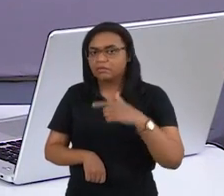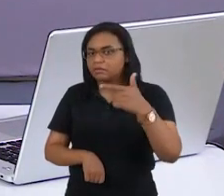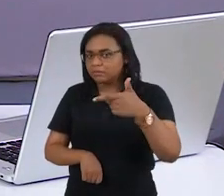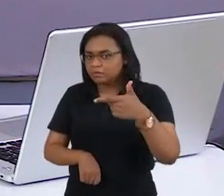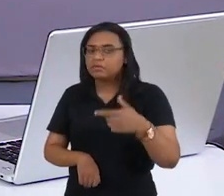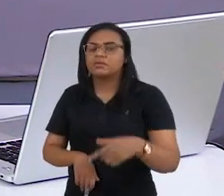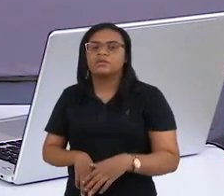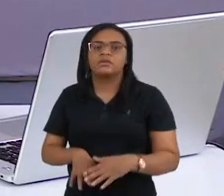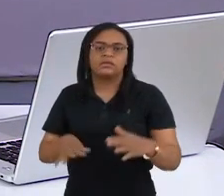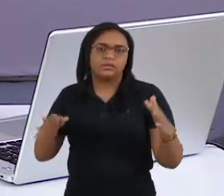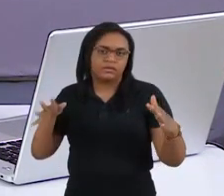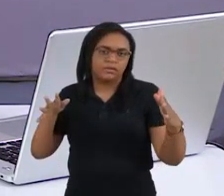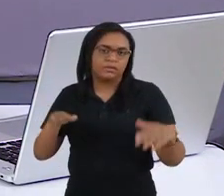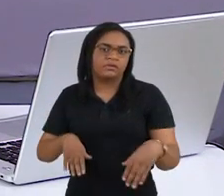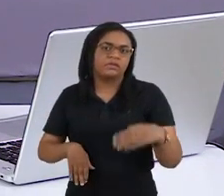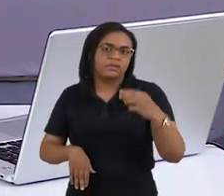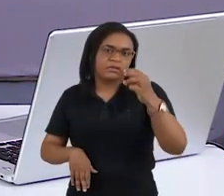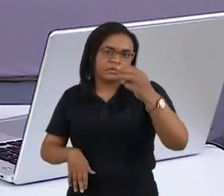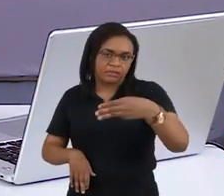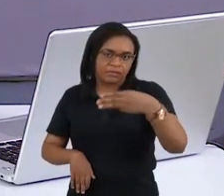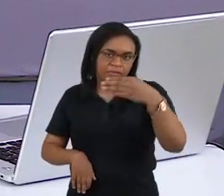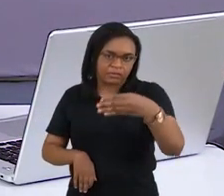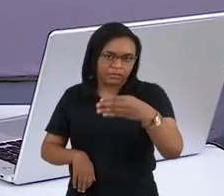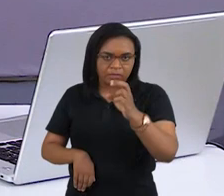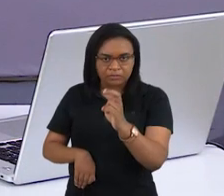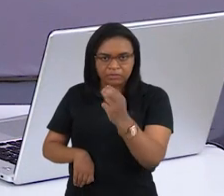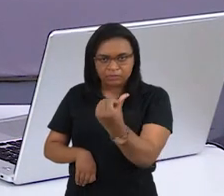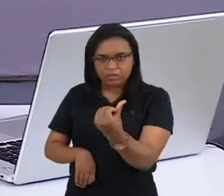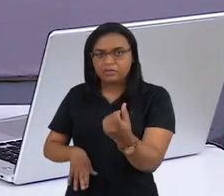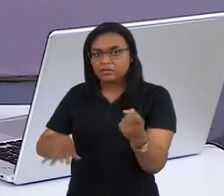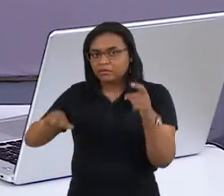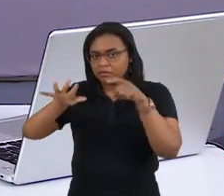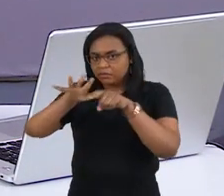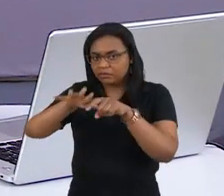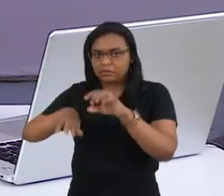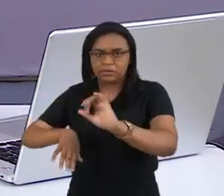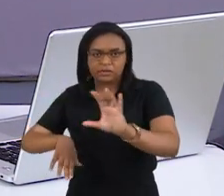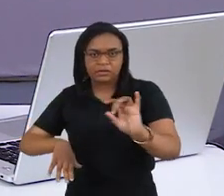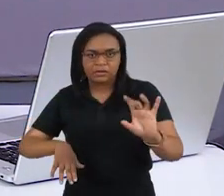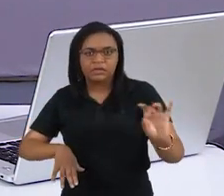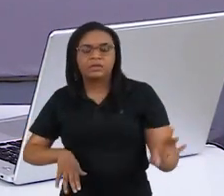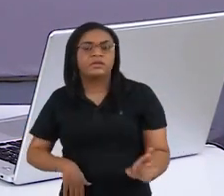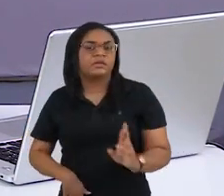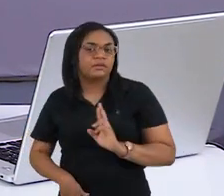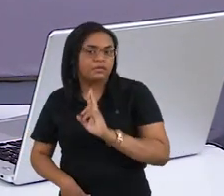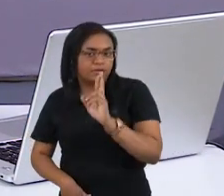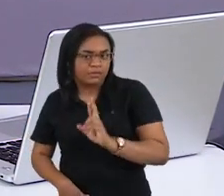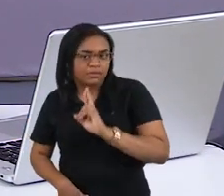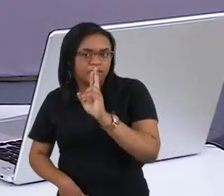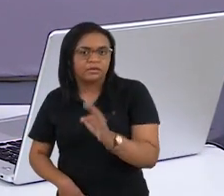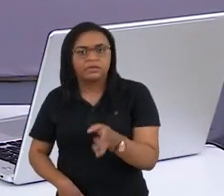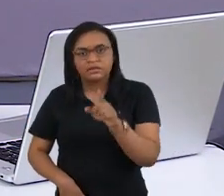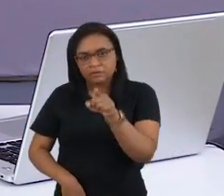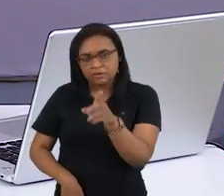duas grandezas, ou seja, 3, 4, 5, 6, vai depender de cada enunciado. E também vai fazer aquela relação onde você conhece